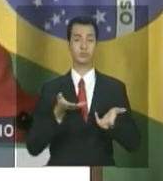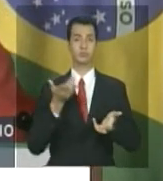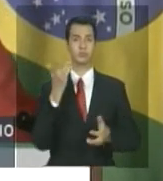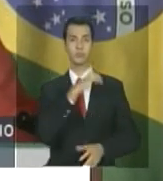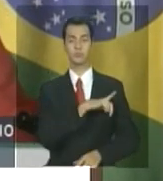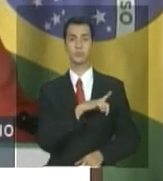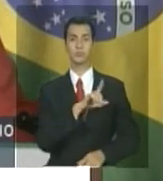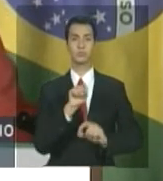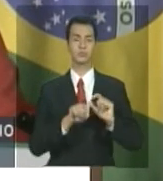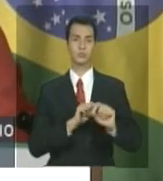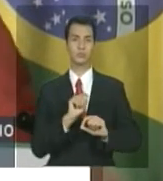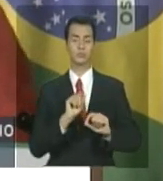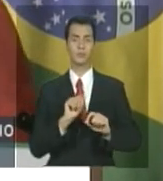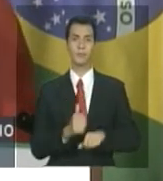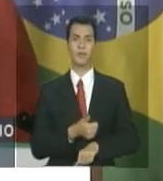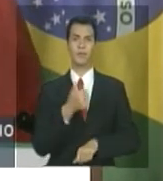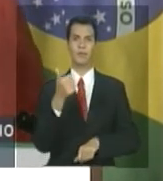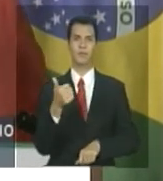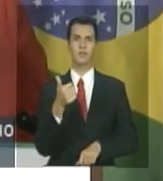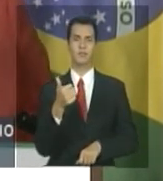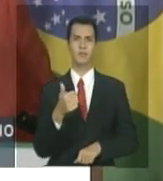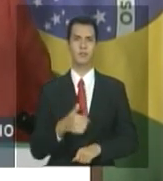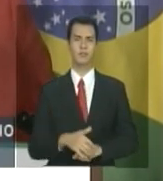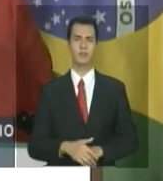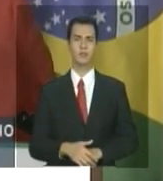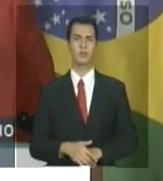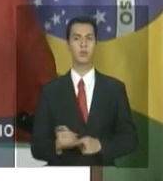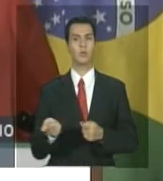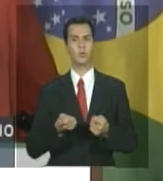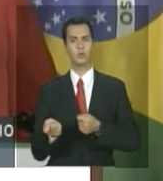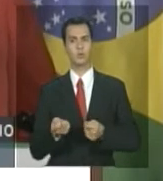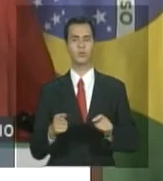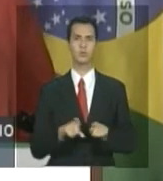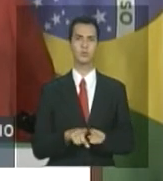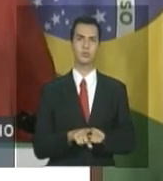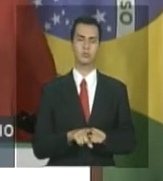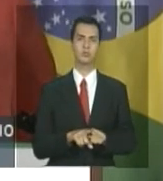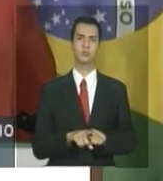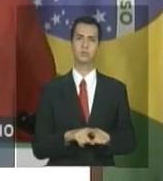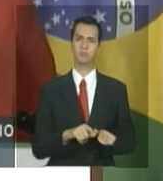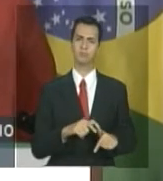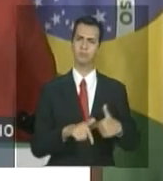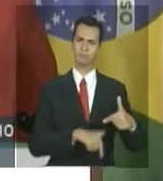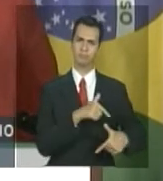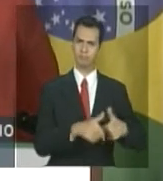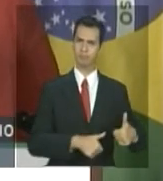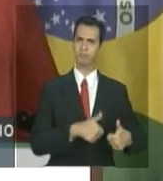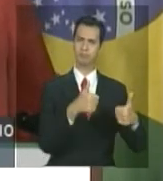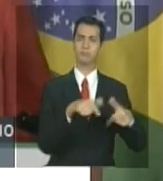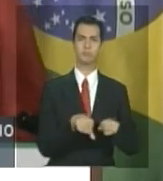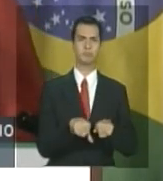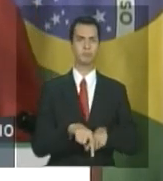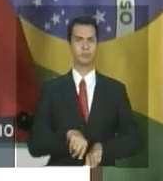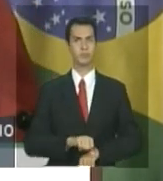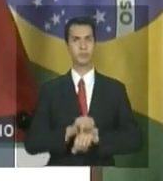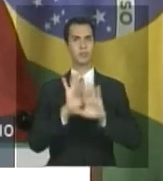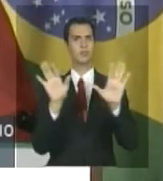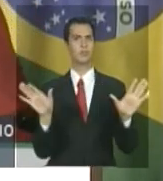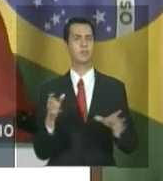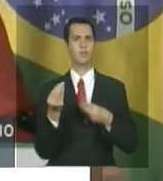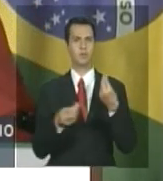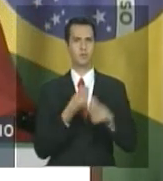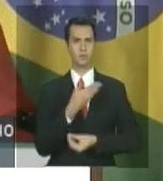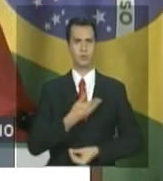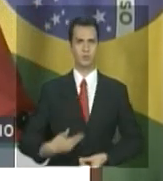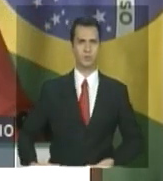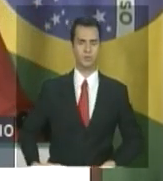uma maior eficiência, um maior controle e uma maior transparência no gasto público. Por